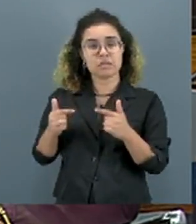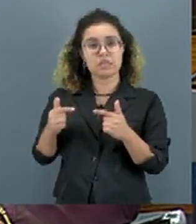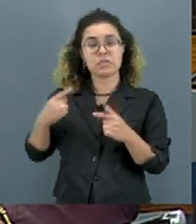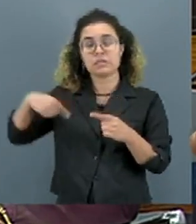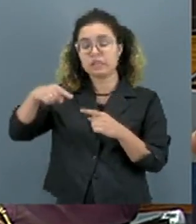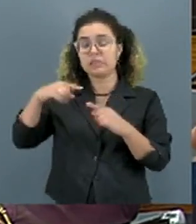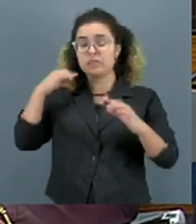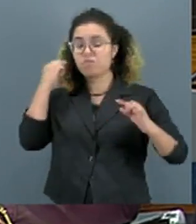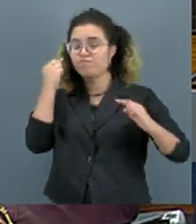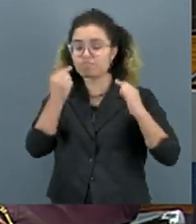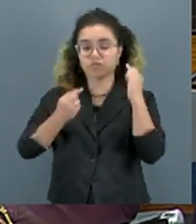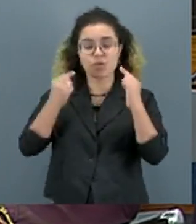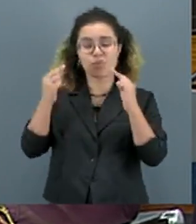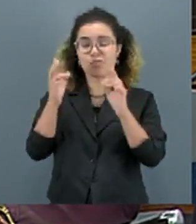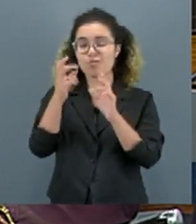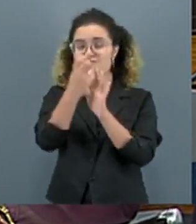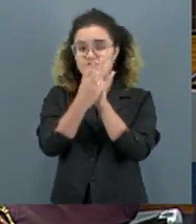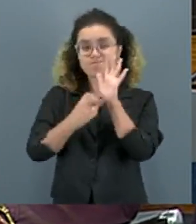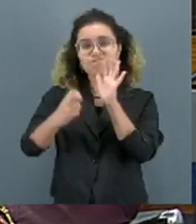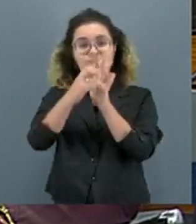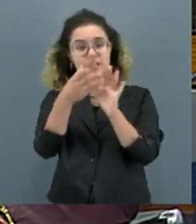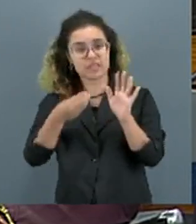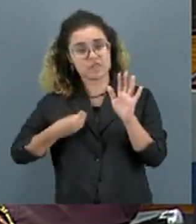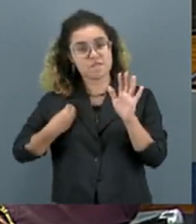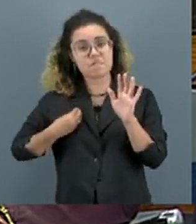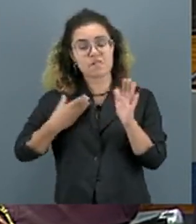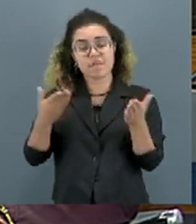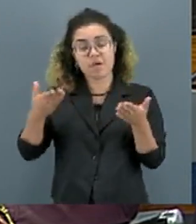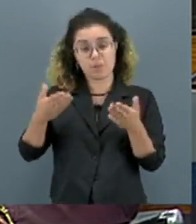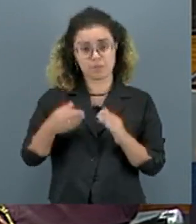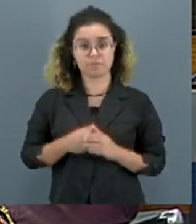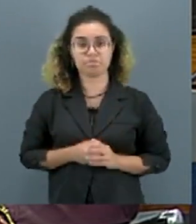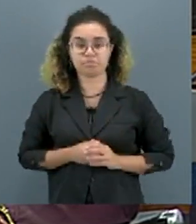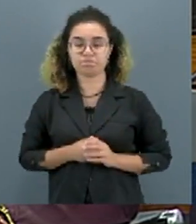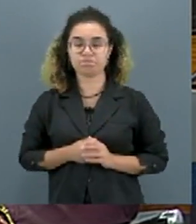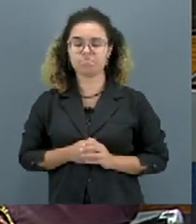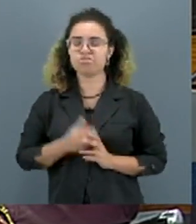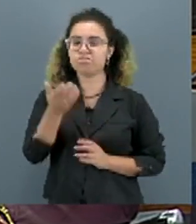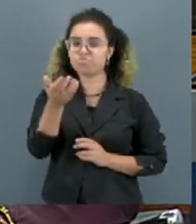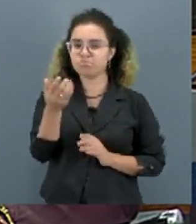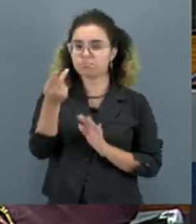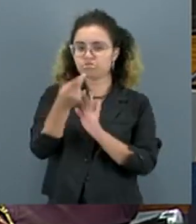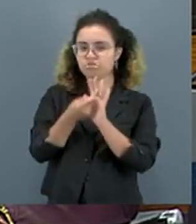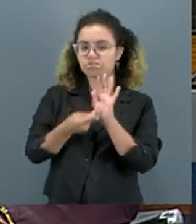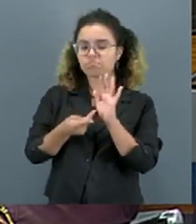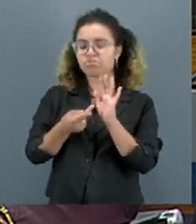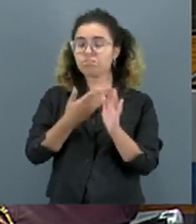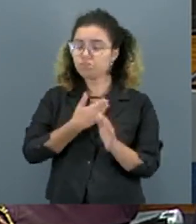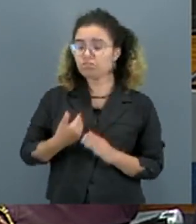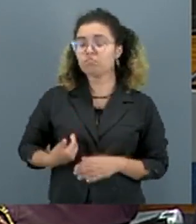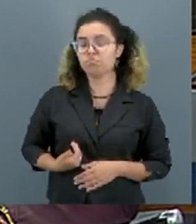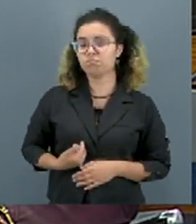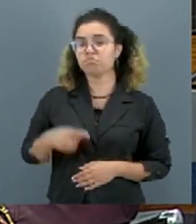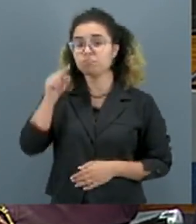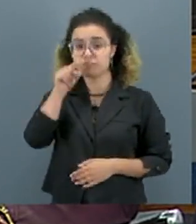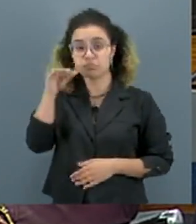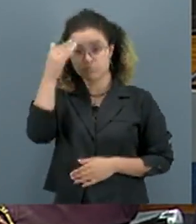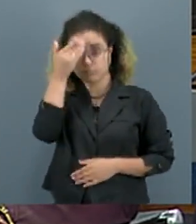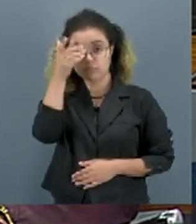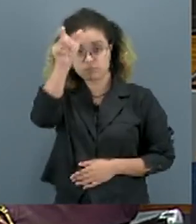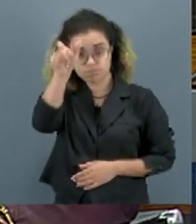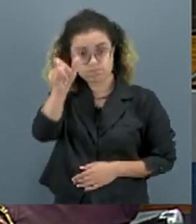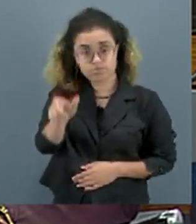Manicômio tributário que o Brasil possui Eu queria ser o presidente ao agradecer a vossa excelência